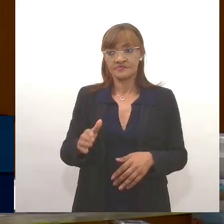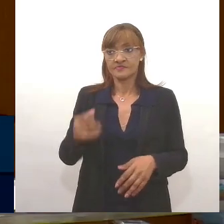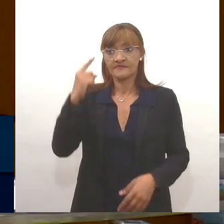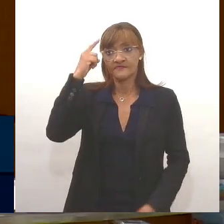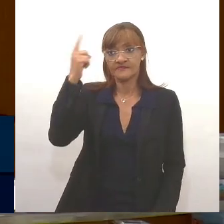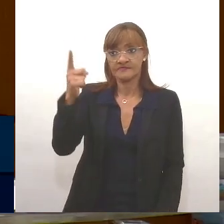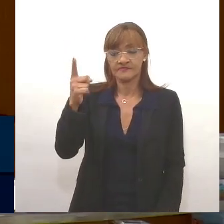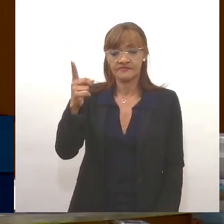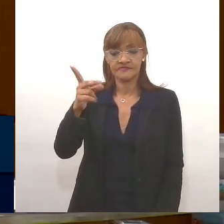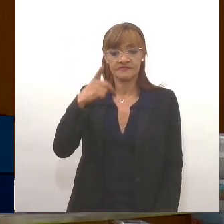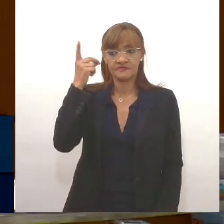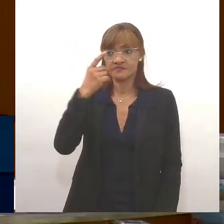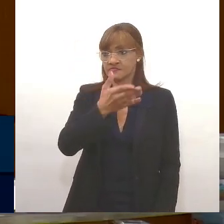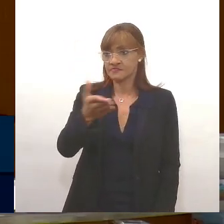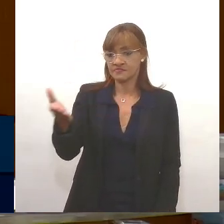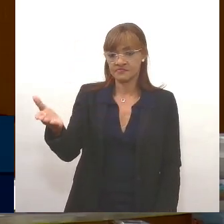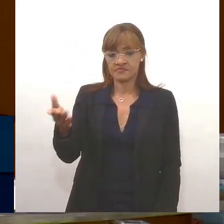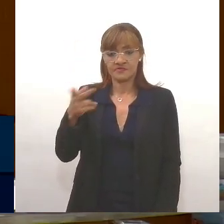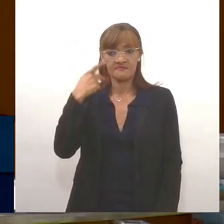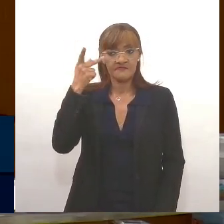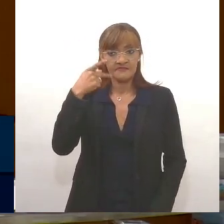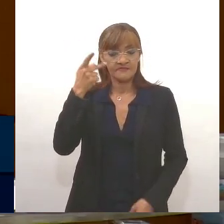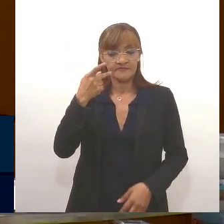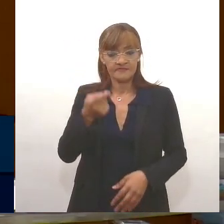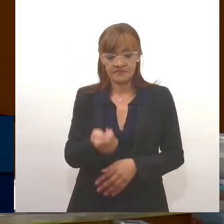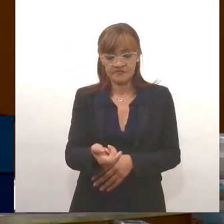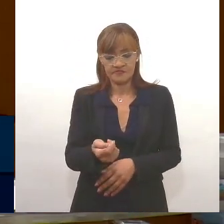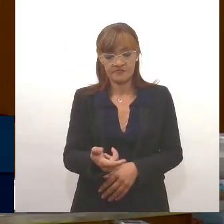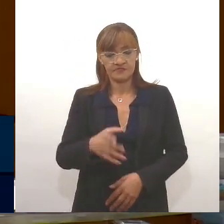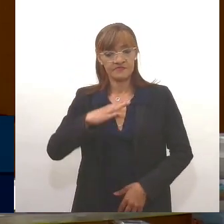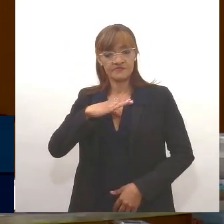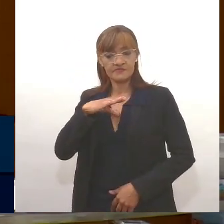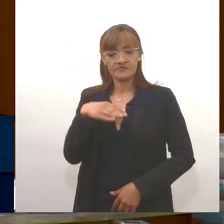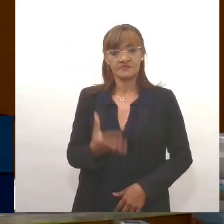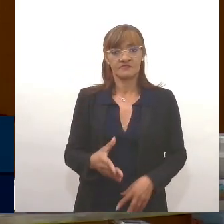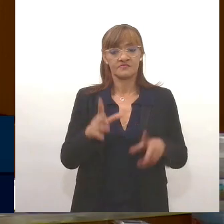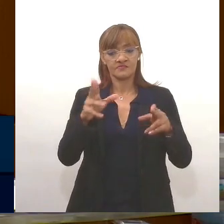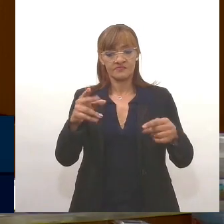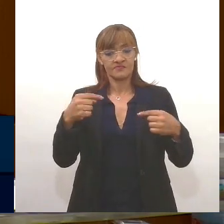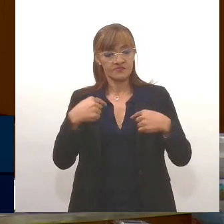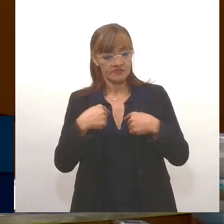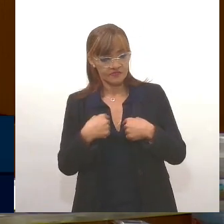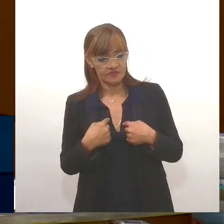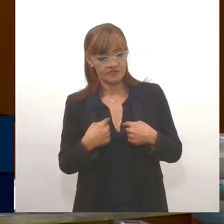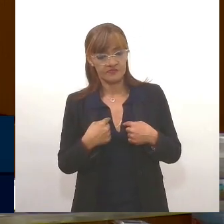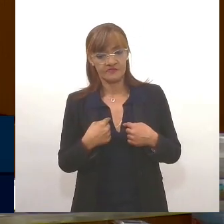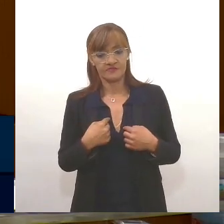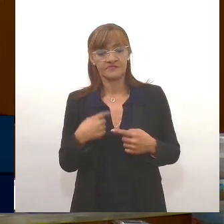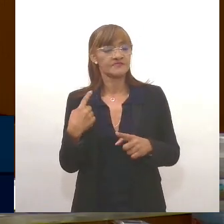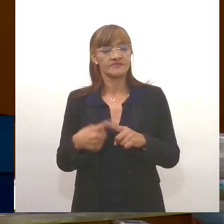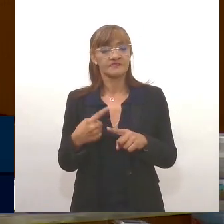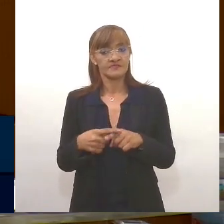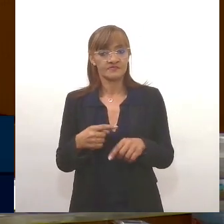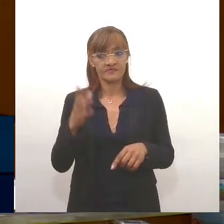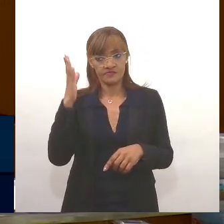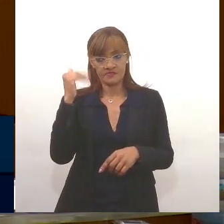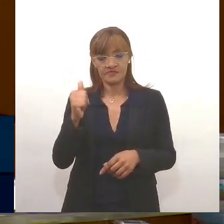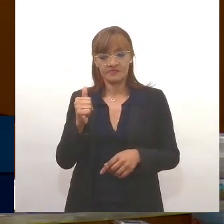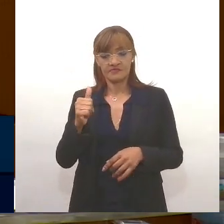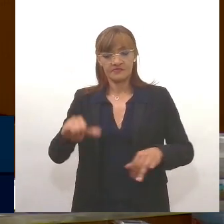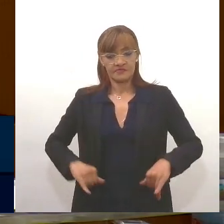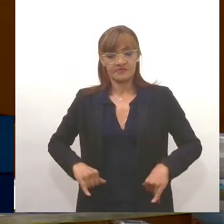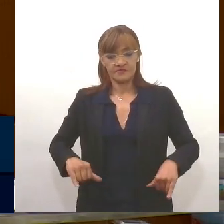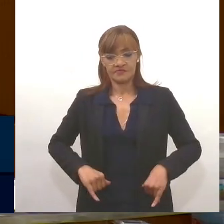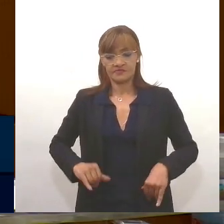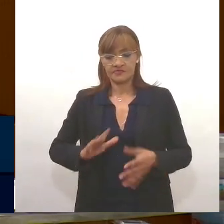poucas parlamentares que tem a coragem como eu de assumir porque sabe do preconceito do bullying mas a